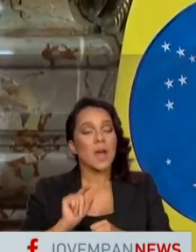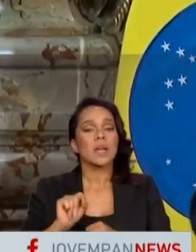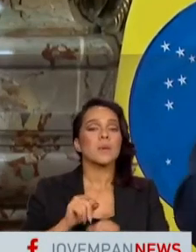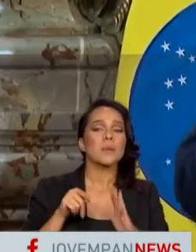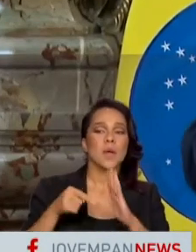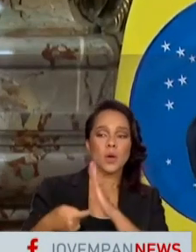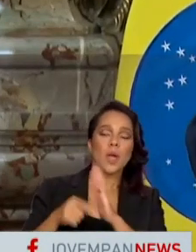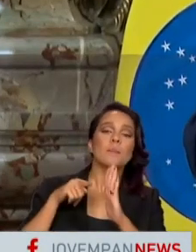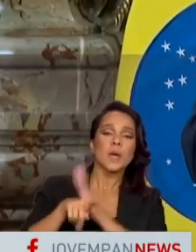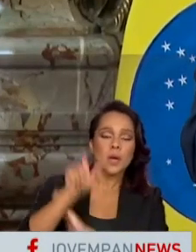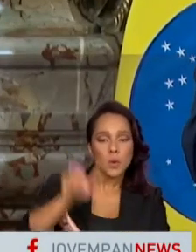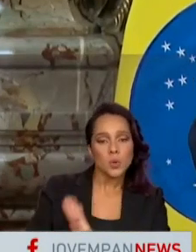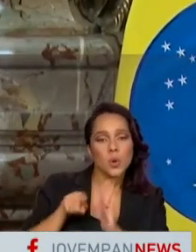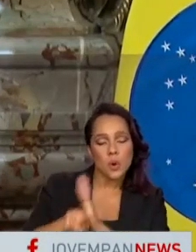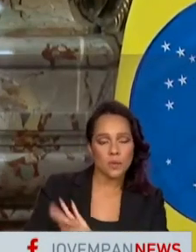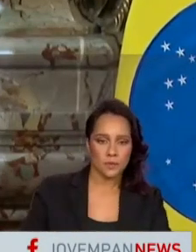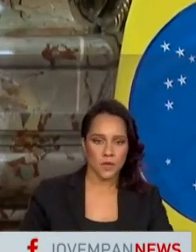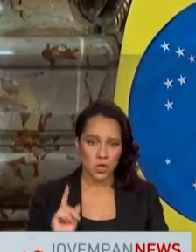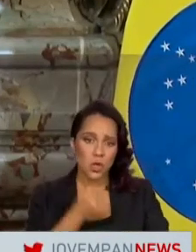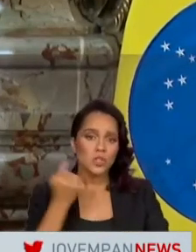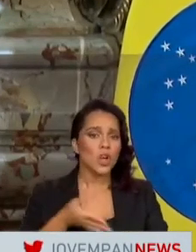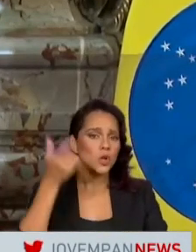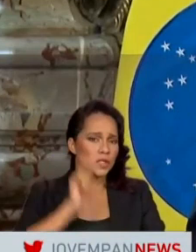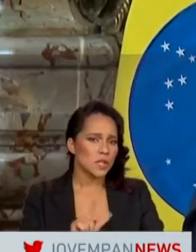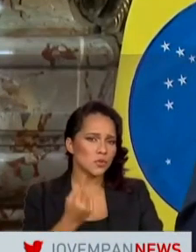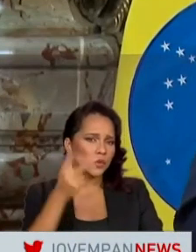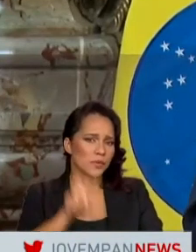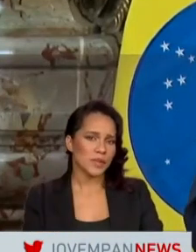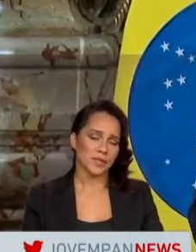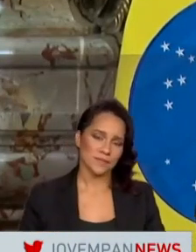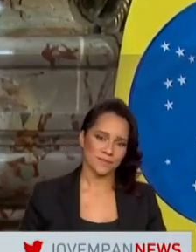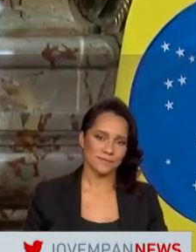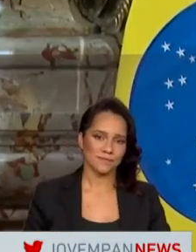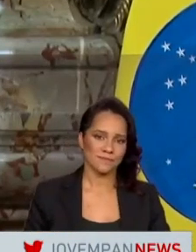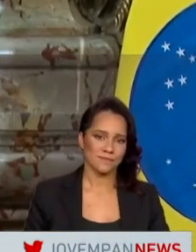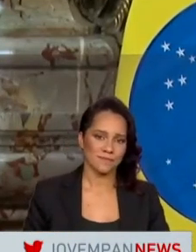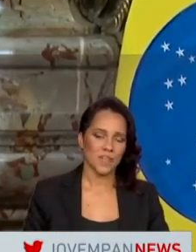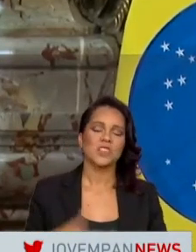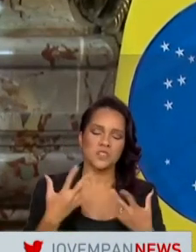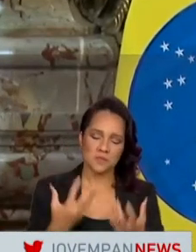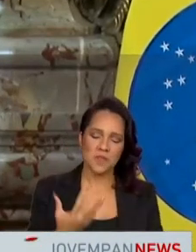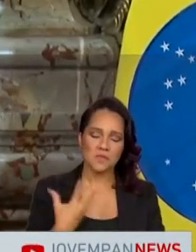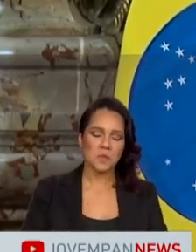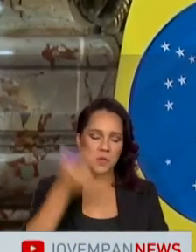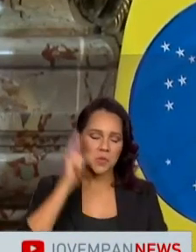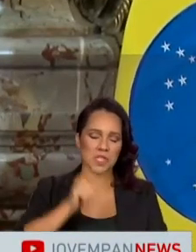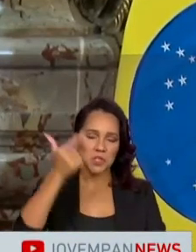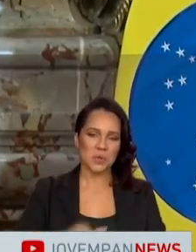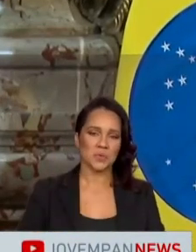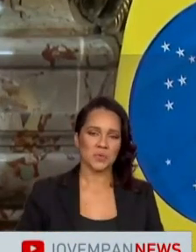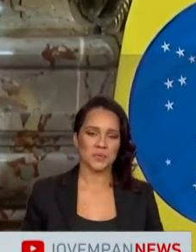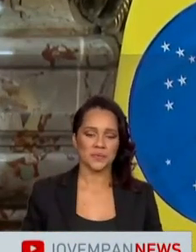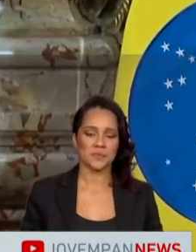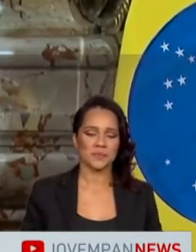fez a pergunta. E posso dizer a quem hizo a pergunta. Nós já conseguimos uma vez. Já lo logramos uma vez. E vamos conseguir outra vez. E lo vamos a